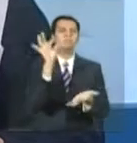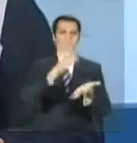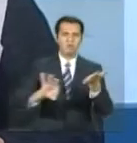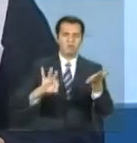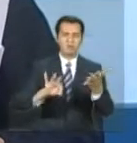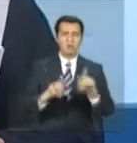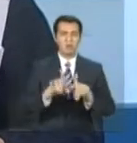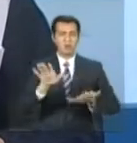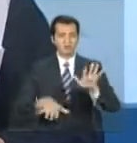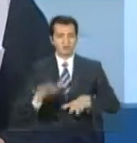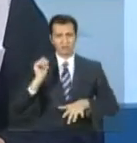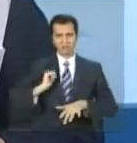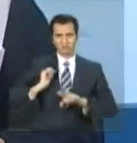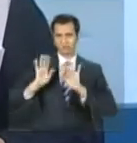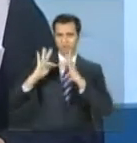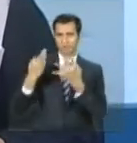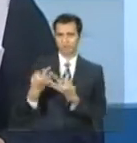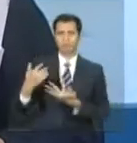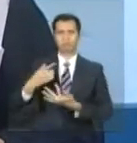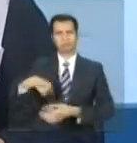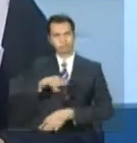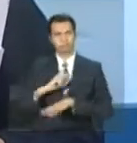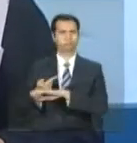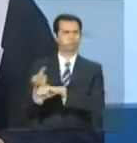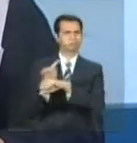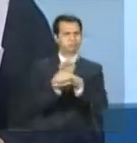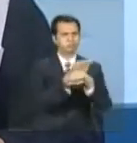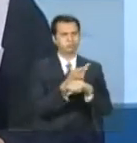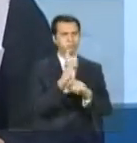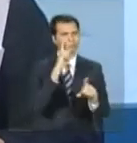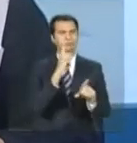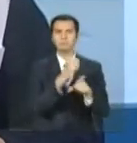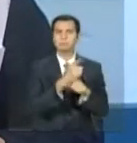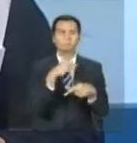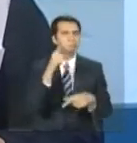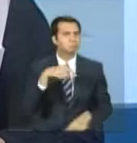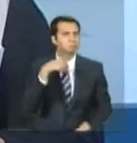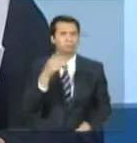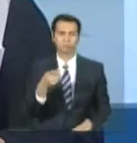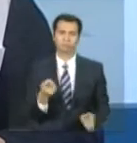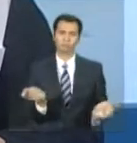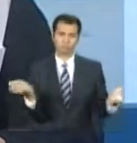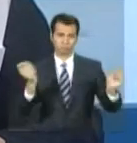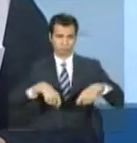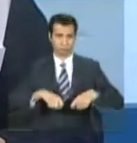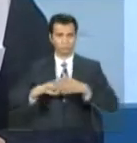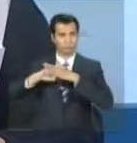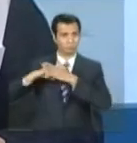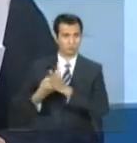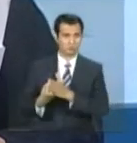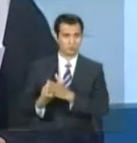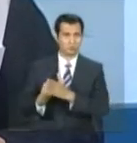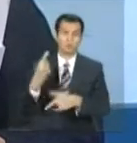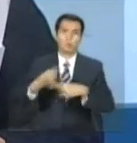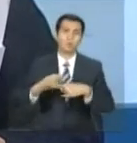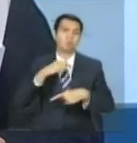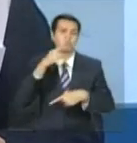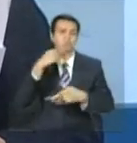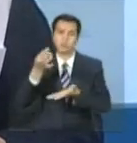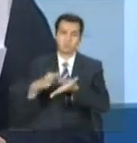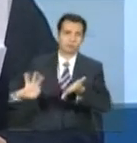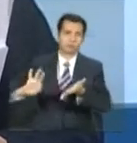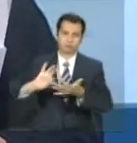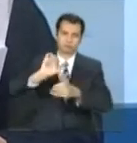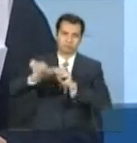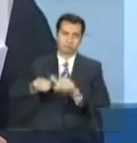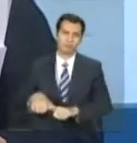quando você busca por esses beneficiários e não os localiza, é possível fazer o bloqueio do benefício por falta de atualização?